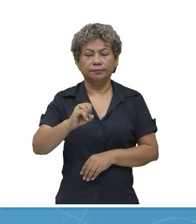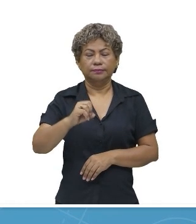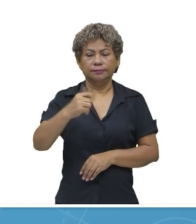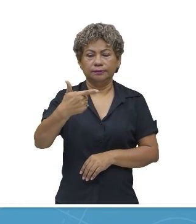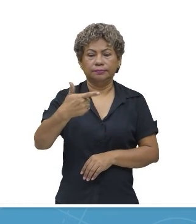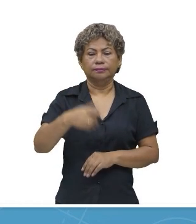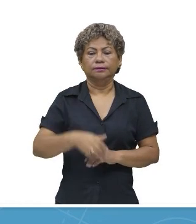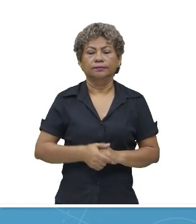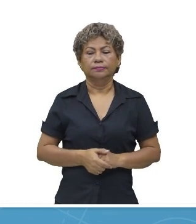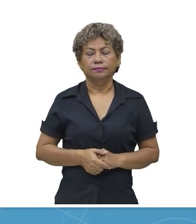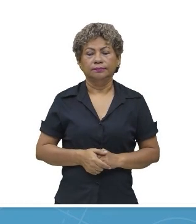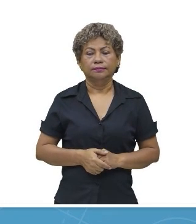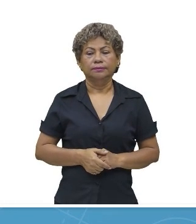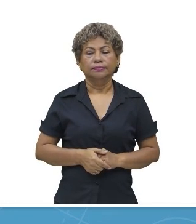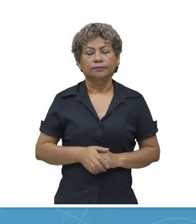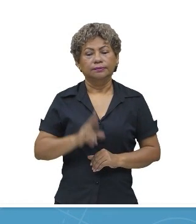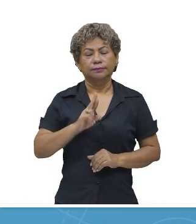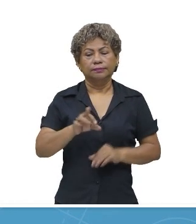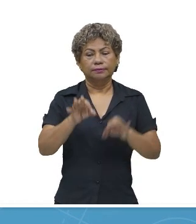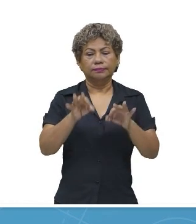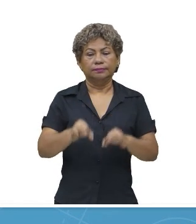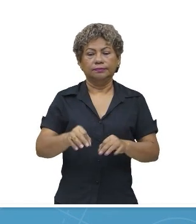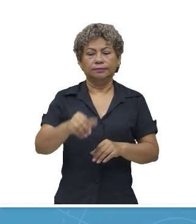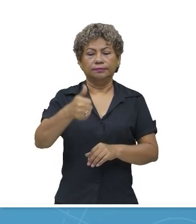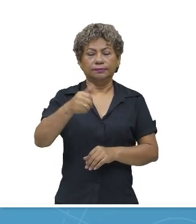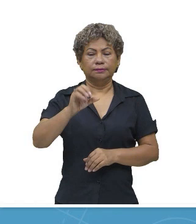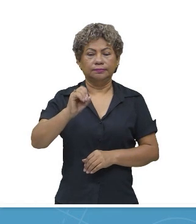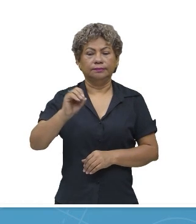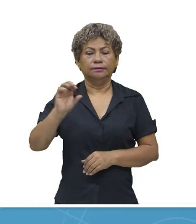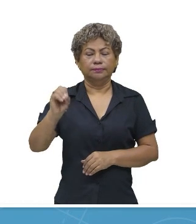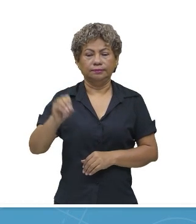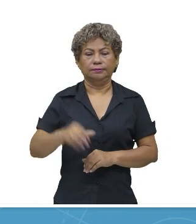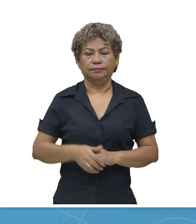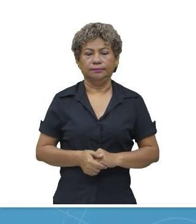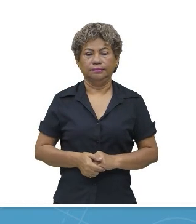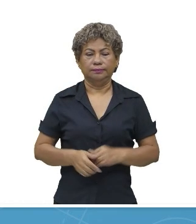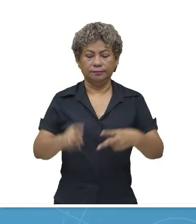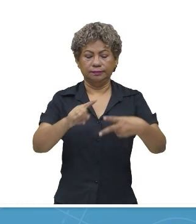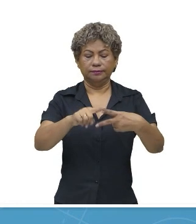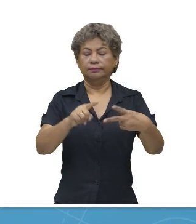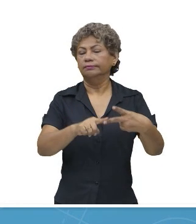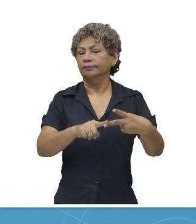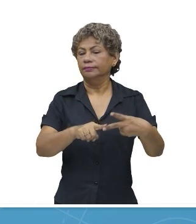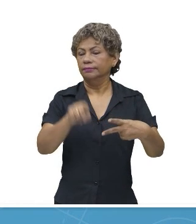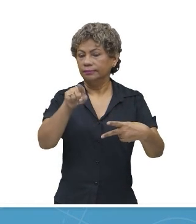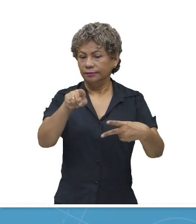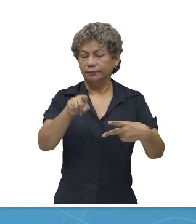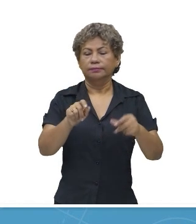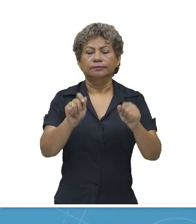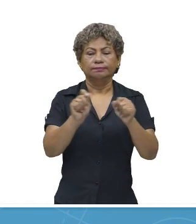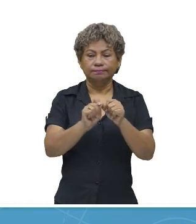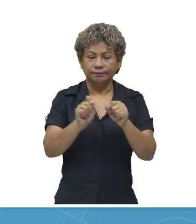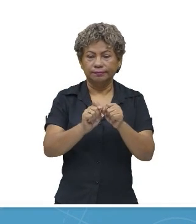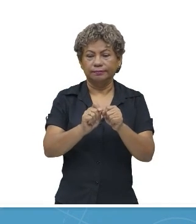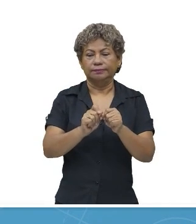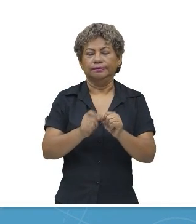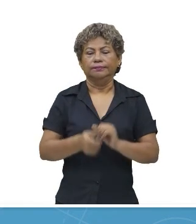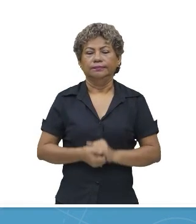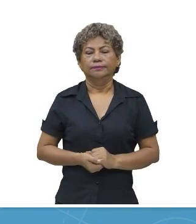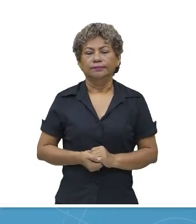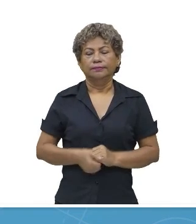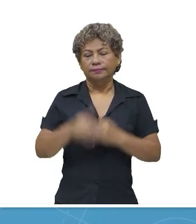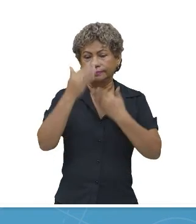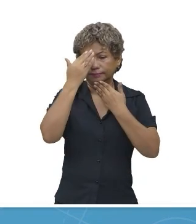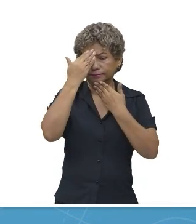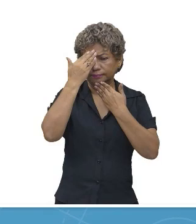só. Então, o que é legal da matemática é que não tem só uma maneira de resolver. Então, espero que vocês